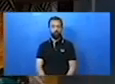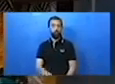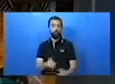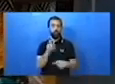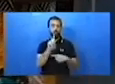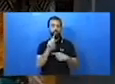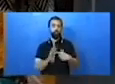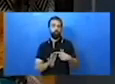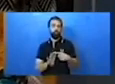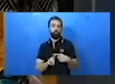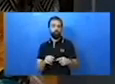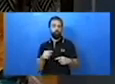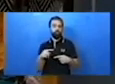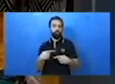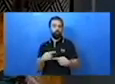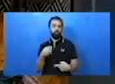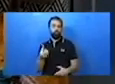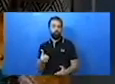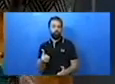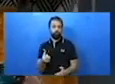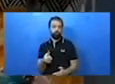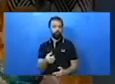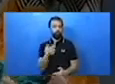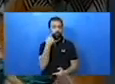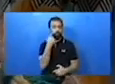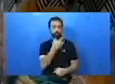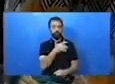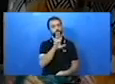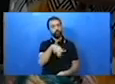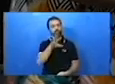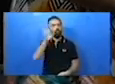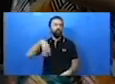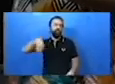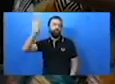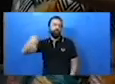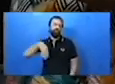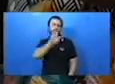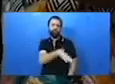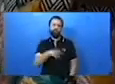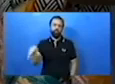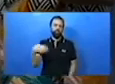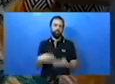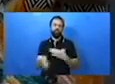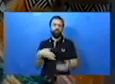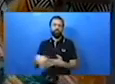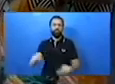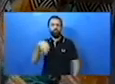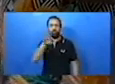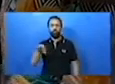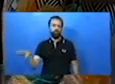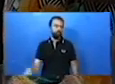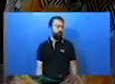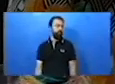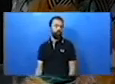de 24 é 6. Olha lá. Eu pintei, ó, aleatório. 1, 2, 3,